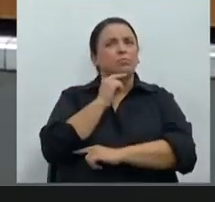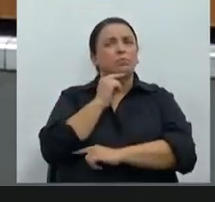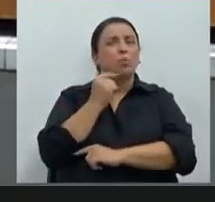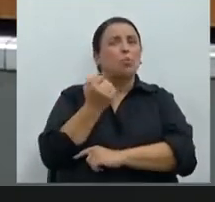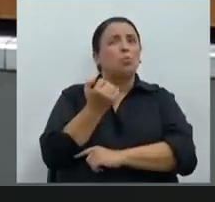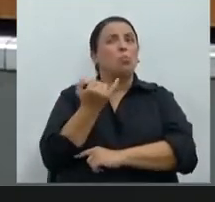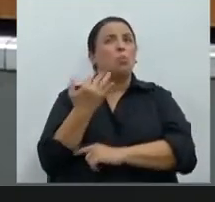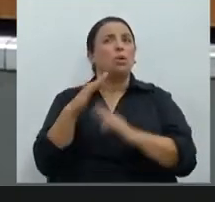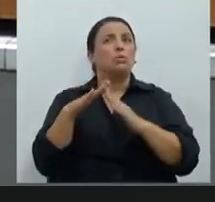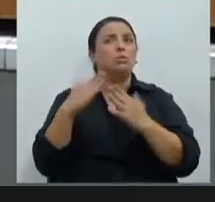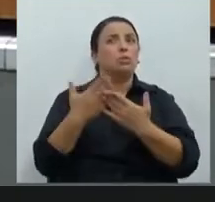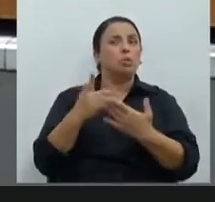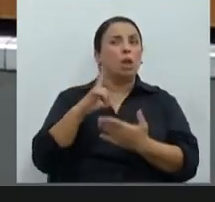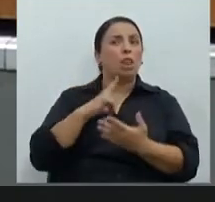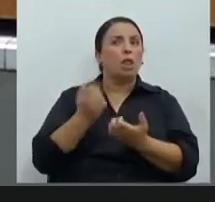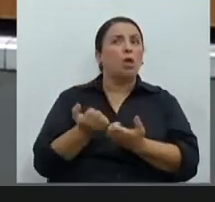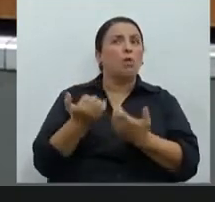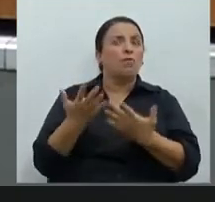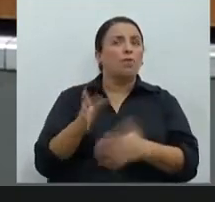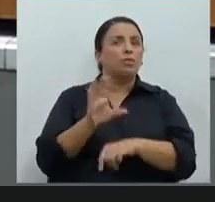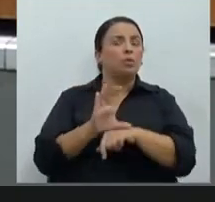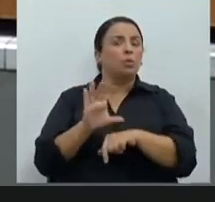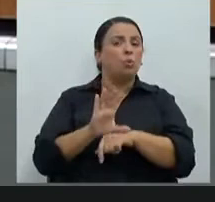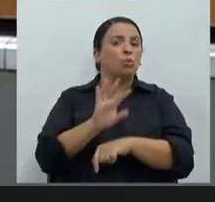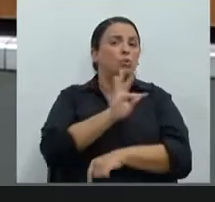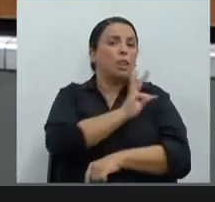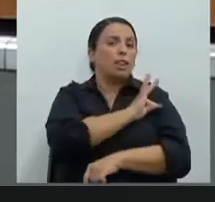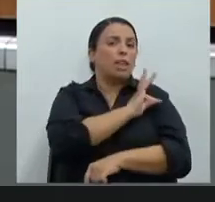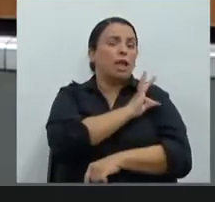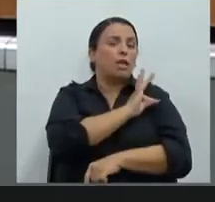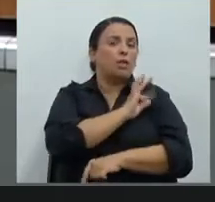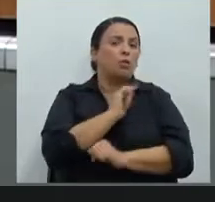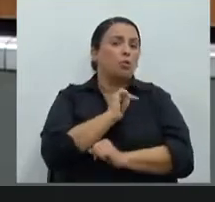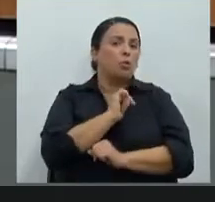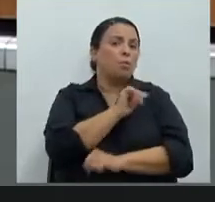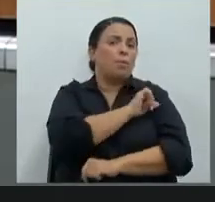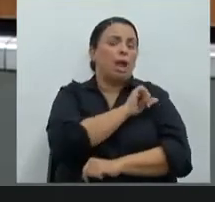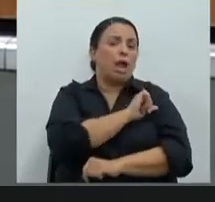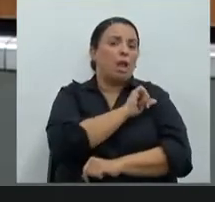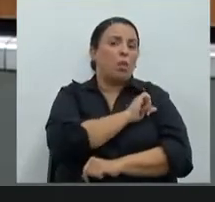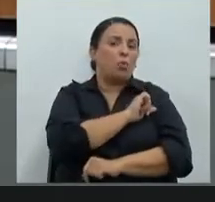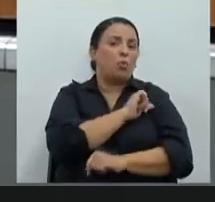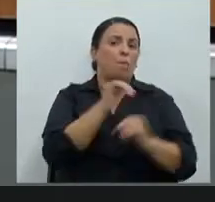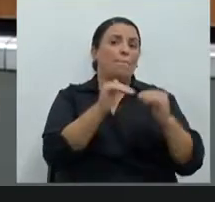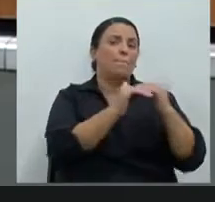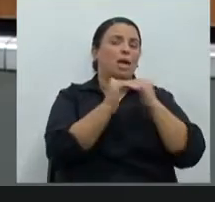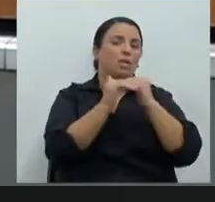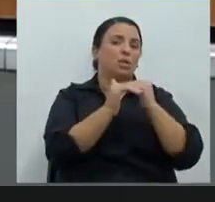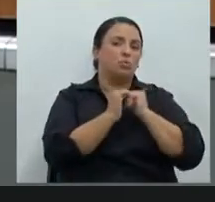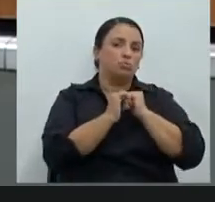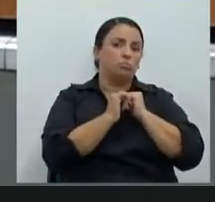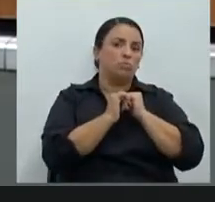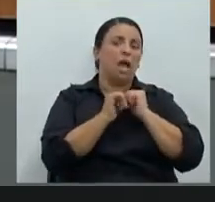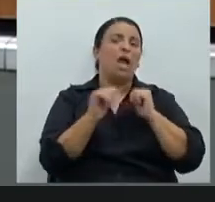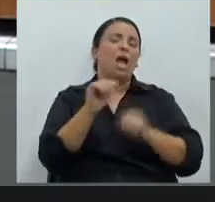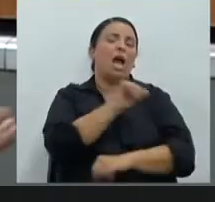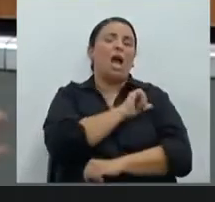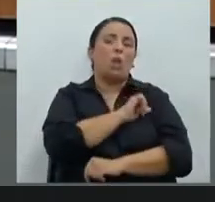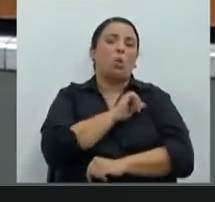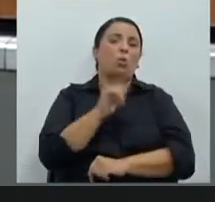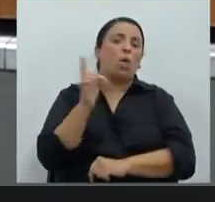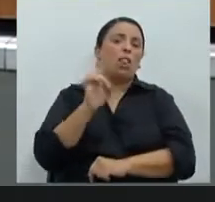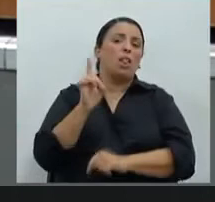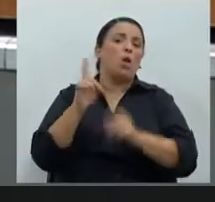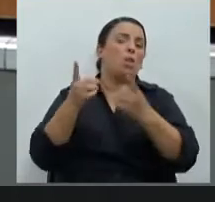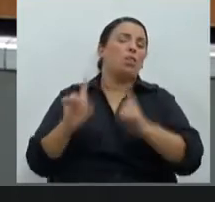têm oferta de curso técnico para alunos sem deficiência? Qual é o aluno sem deficiência que